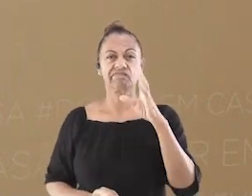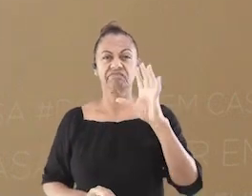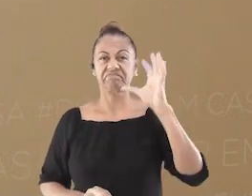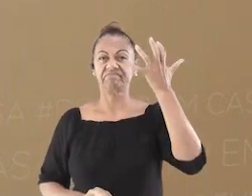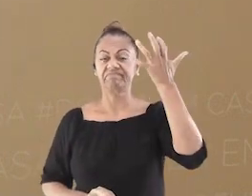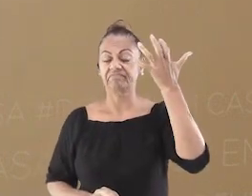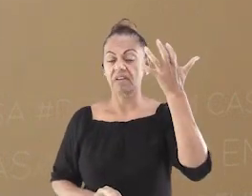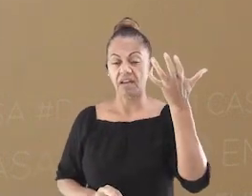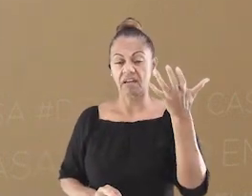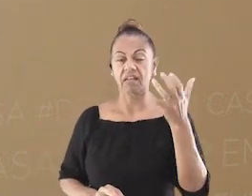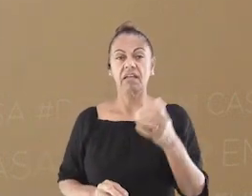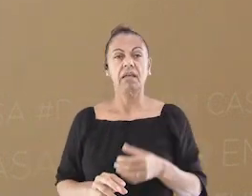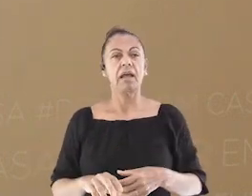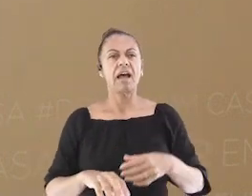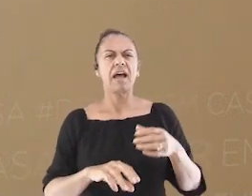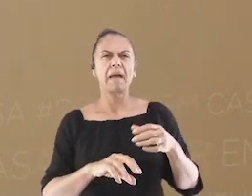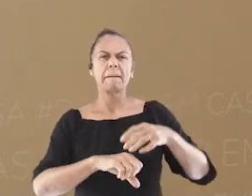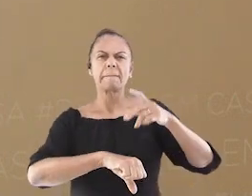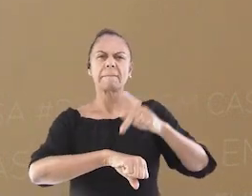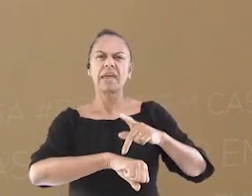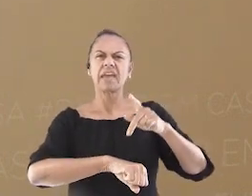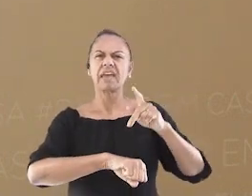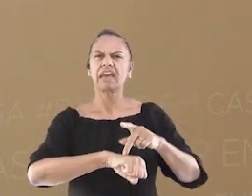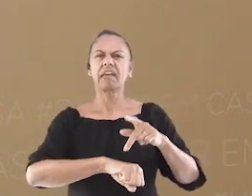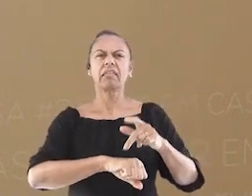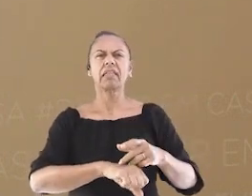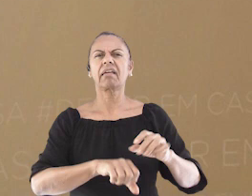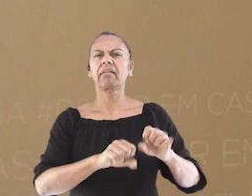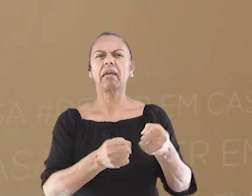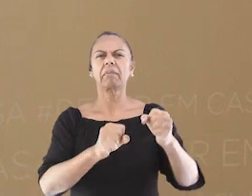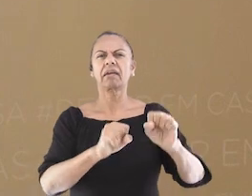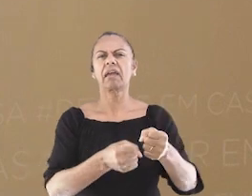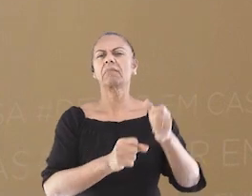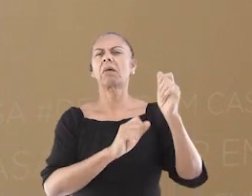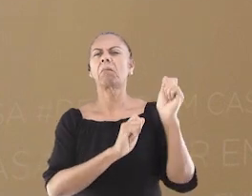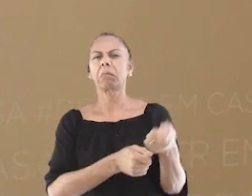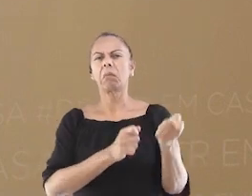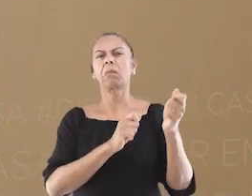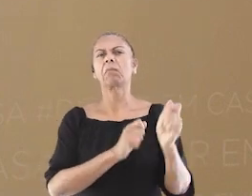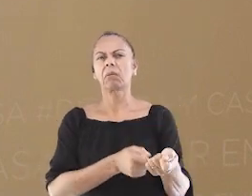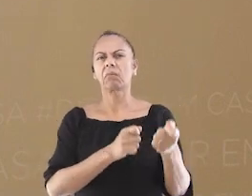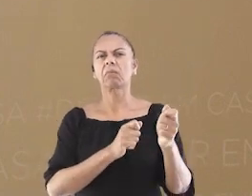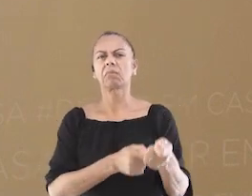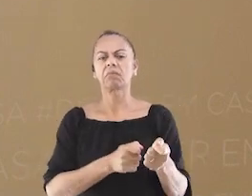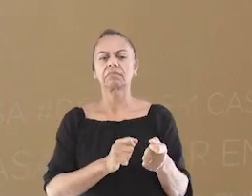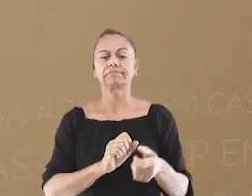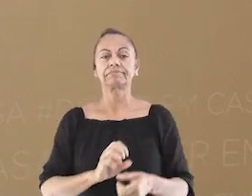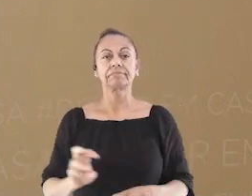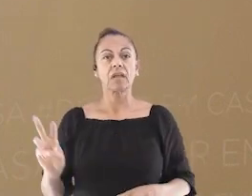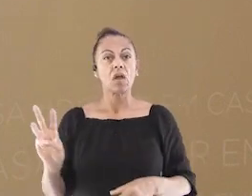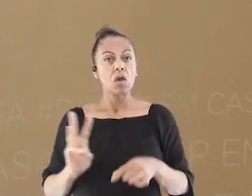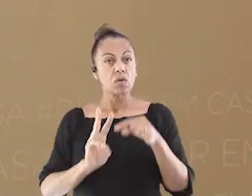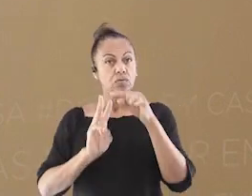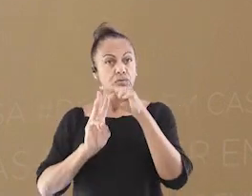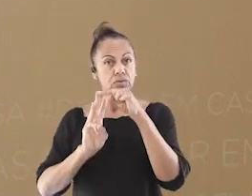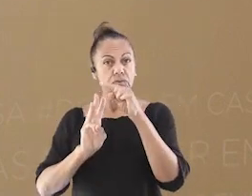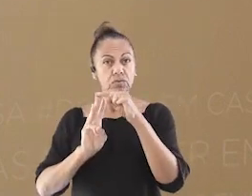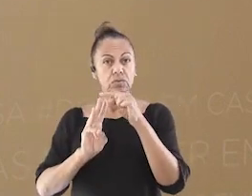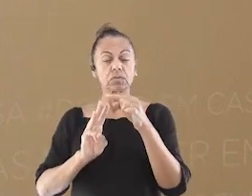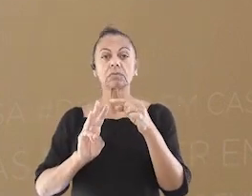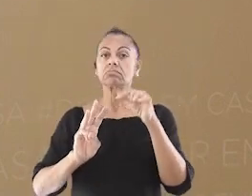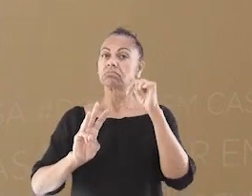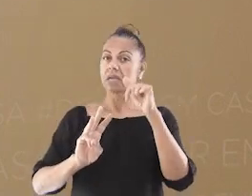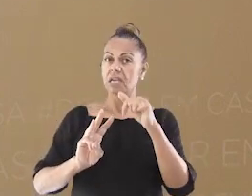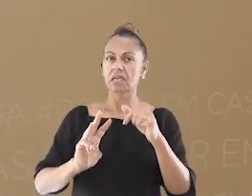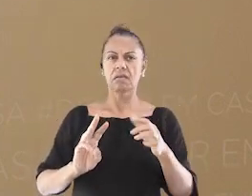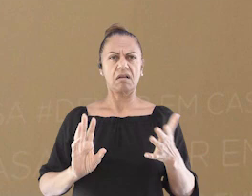simplesmente como quebrar pedras. O segundo descreveu seu trabalho com a maneira de se